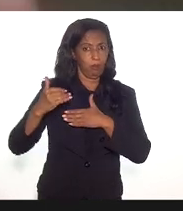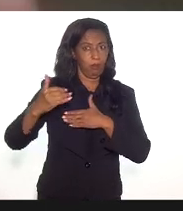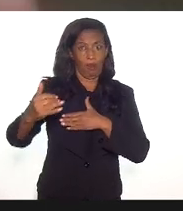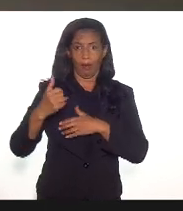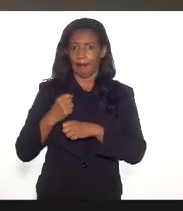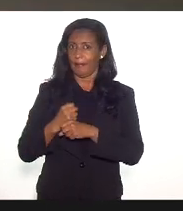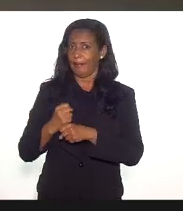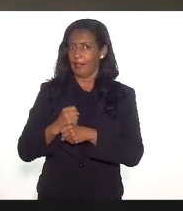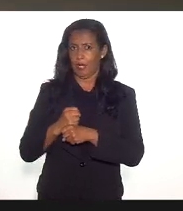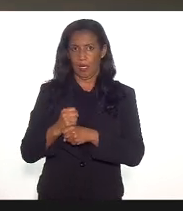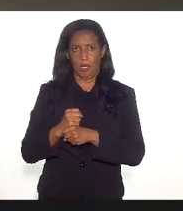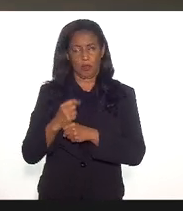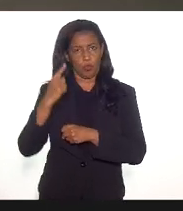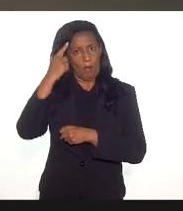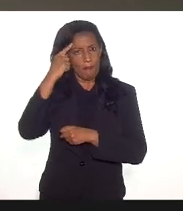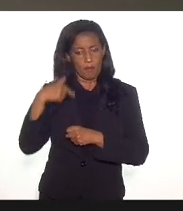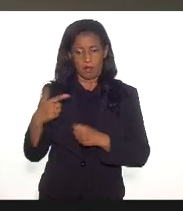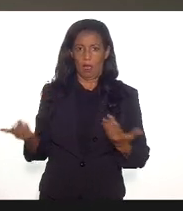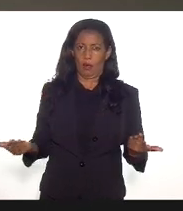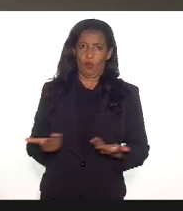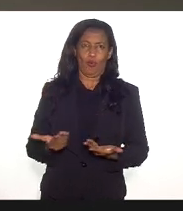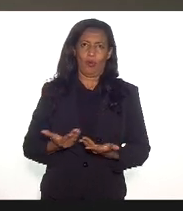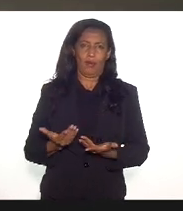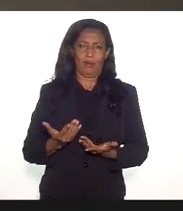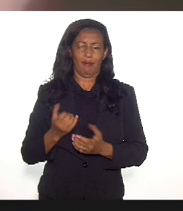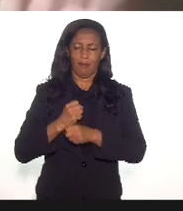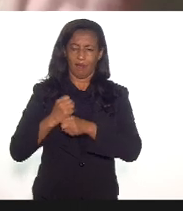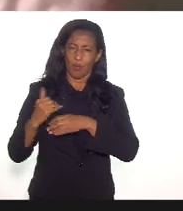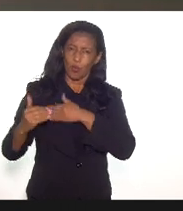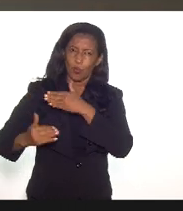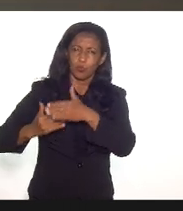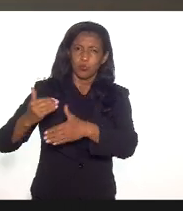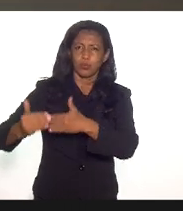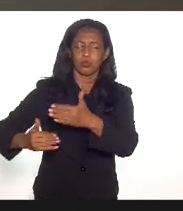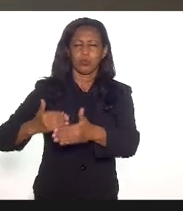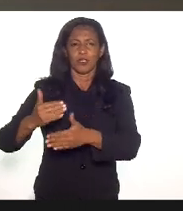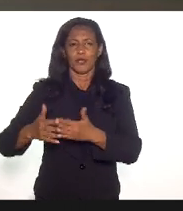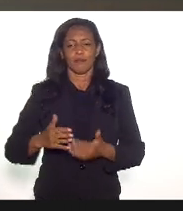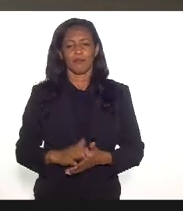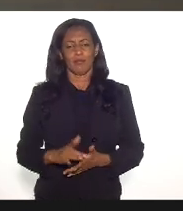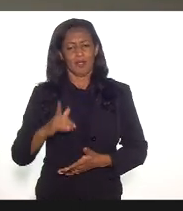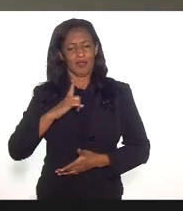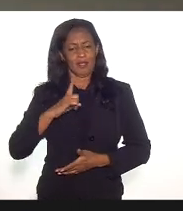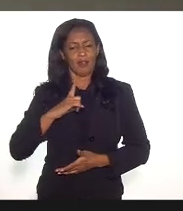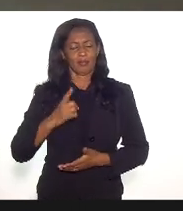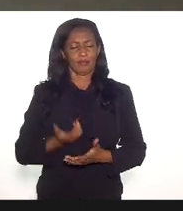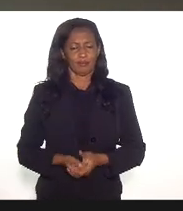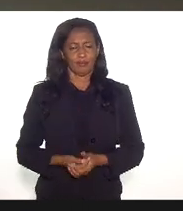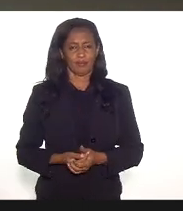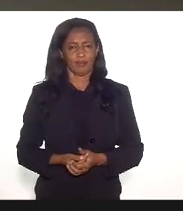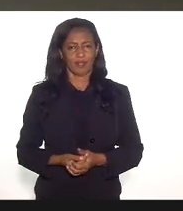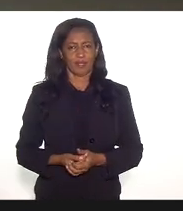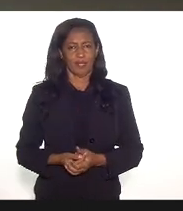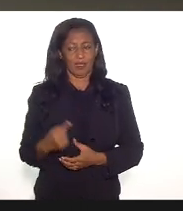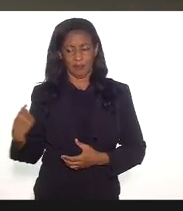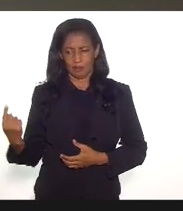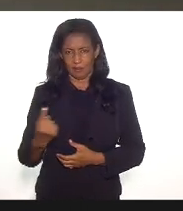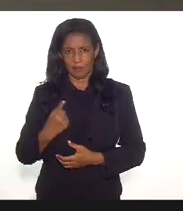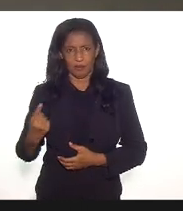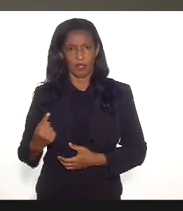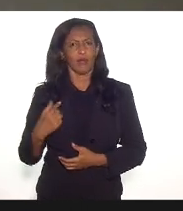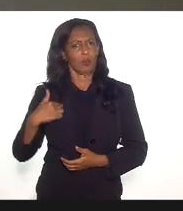pensar apenas no curto prazo, e então existe da nossa parte um entendimento